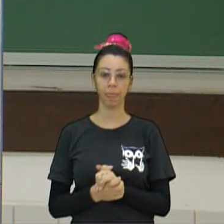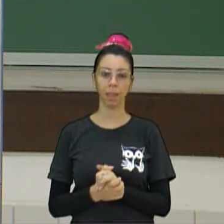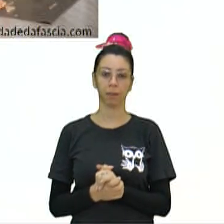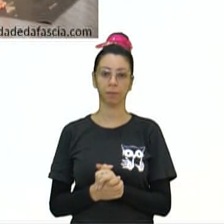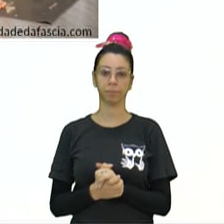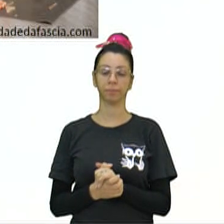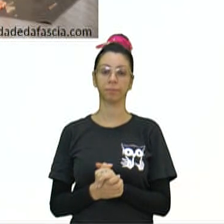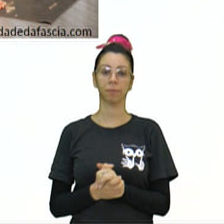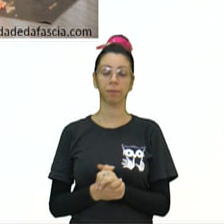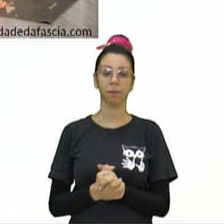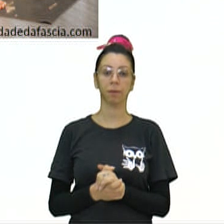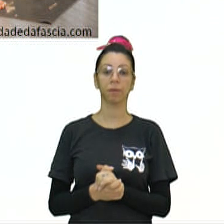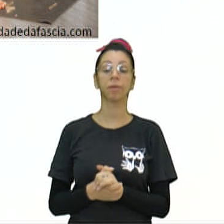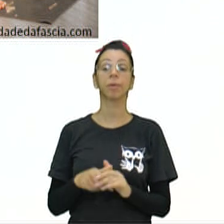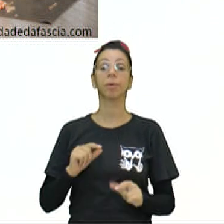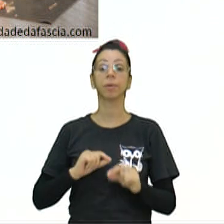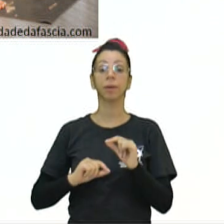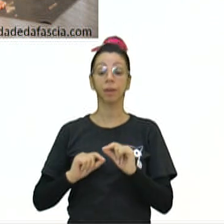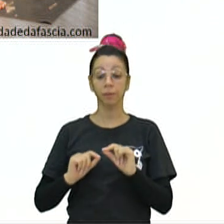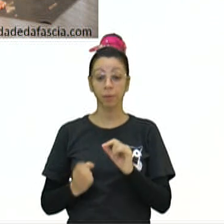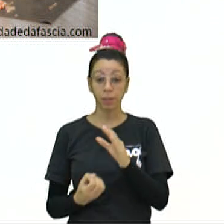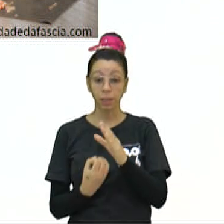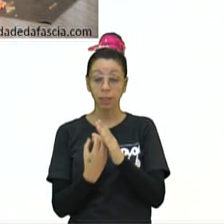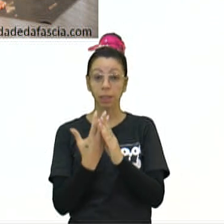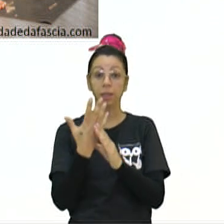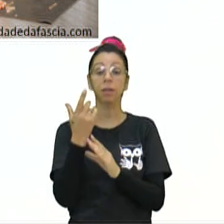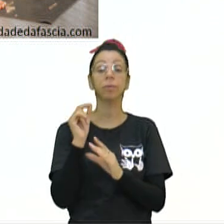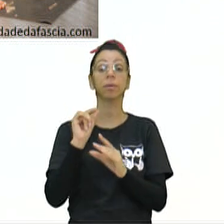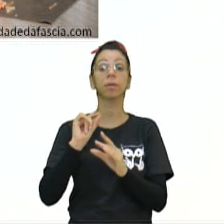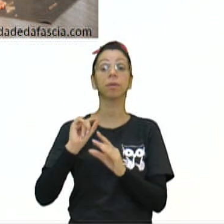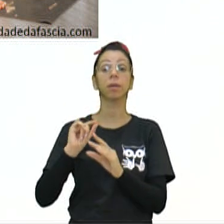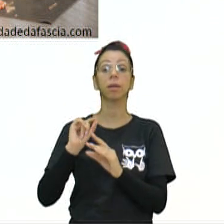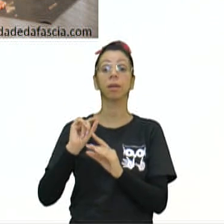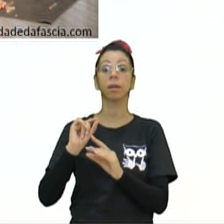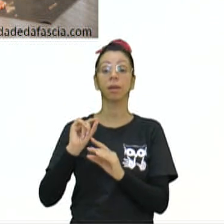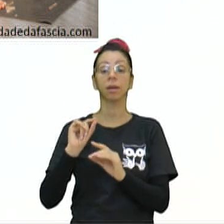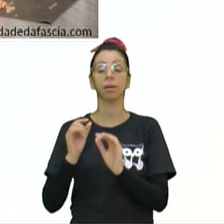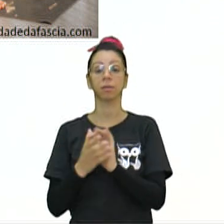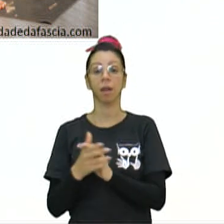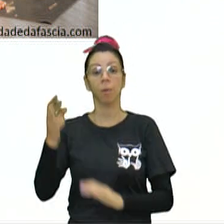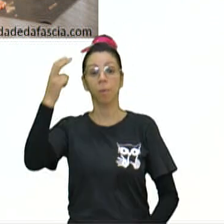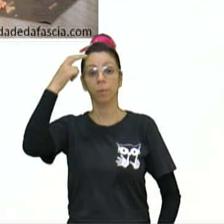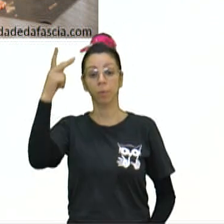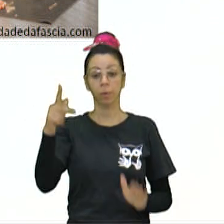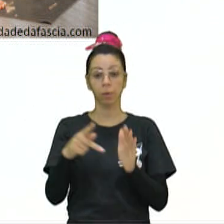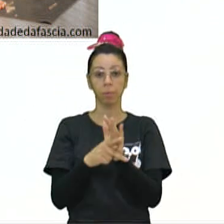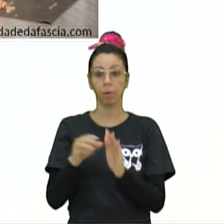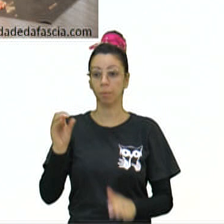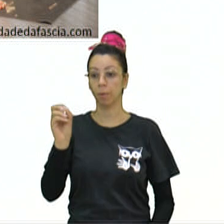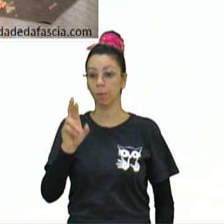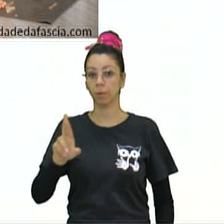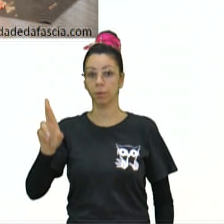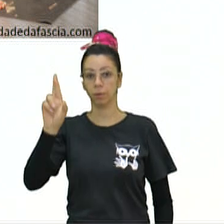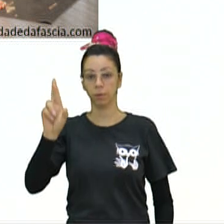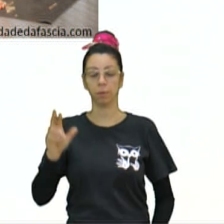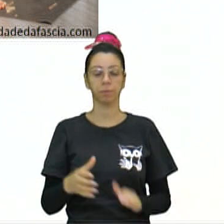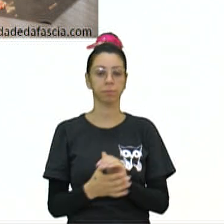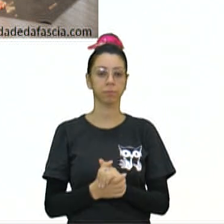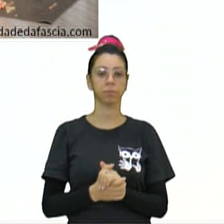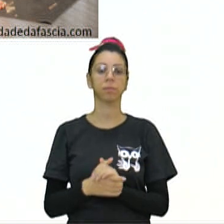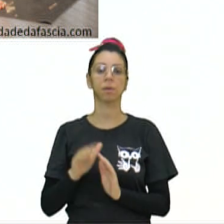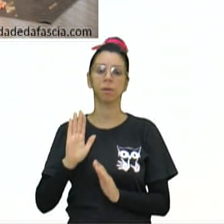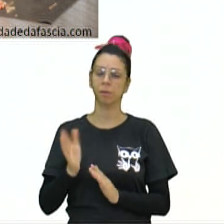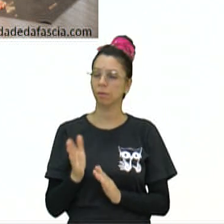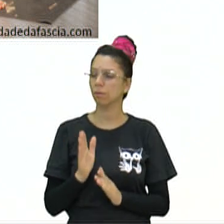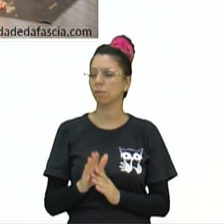foi criado com inspiração em princípios da cultura oriental. Então, como já falamos, várias ginásticas, né, vários